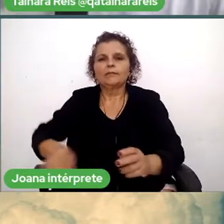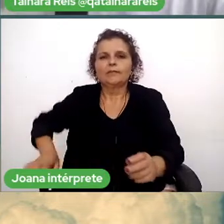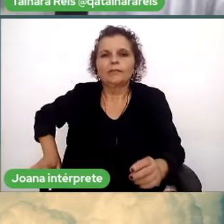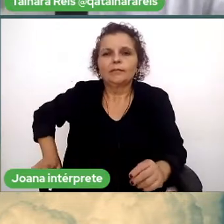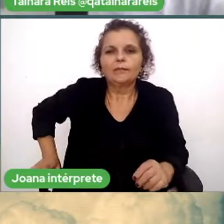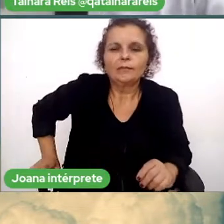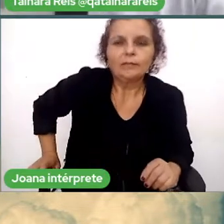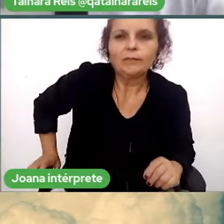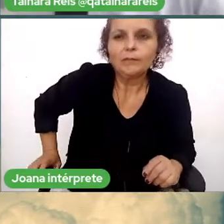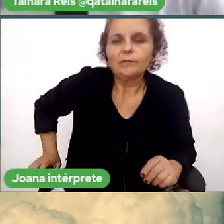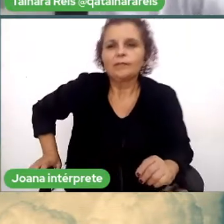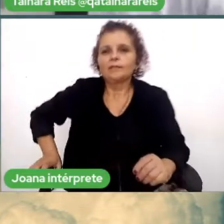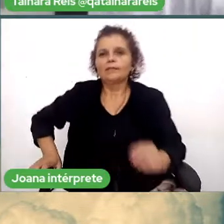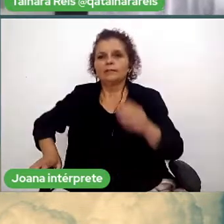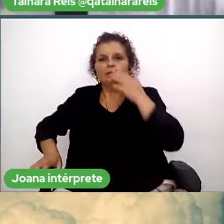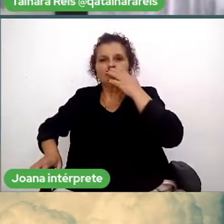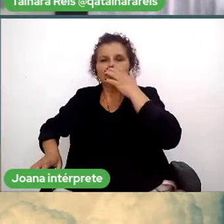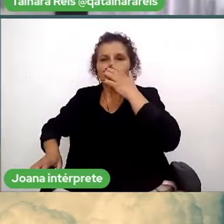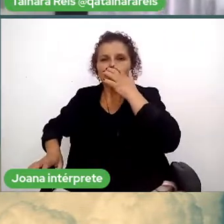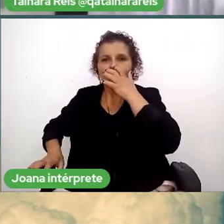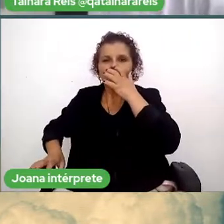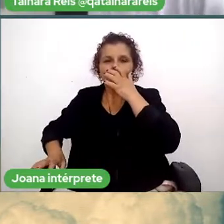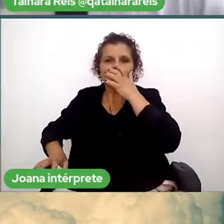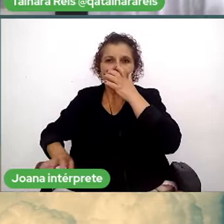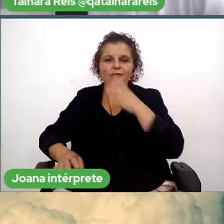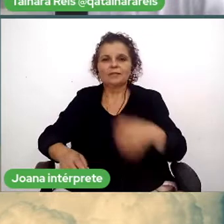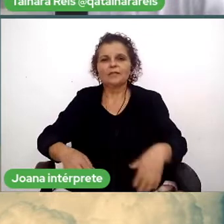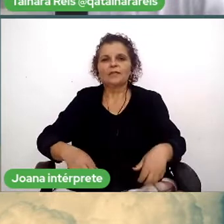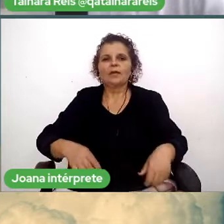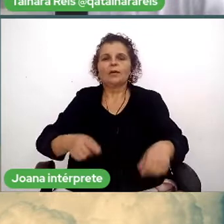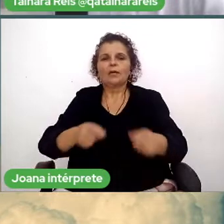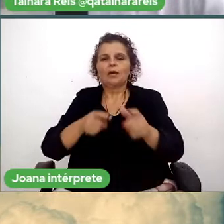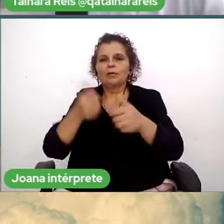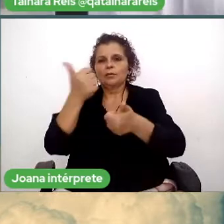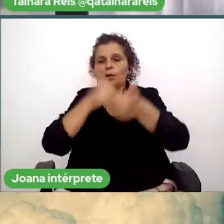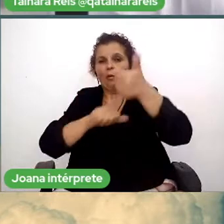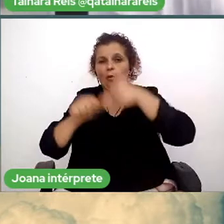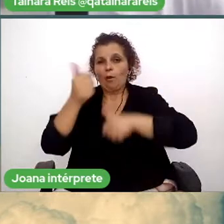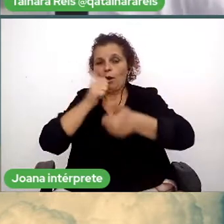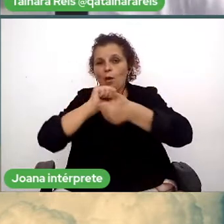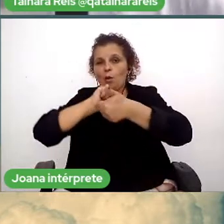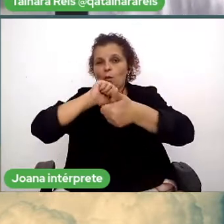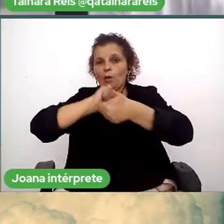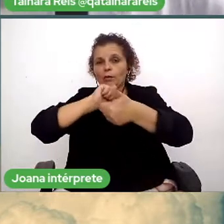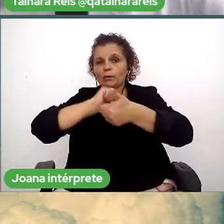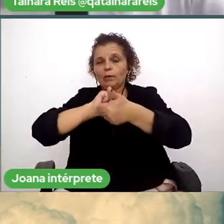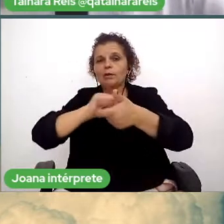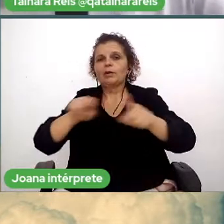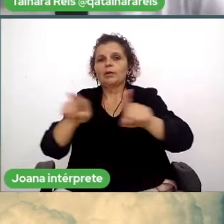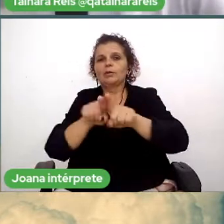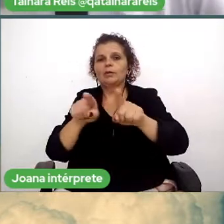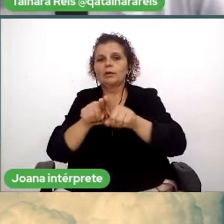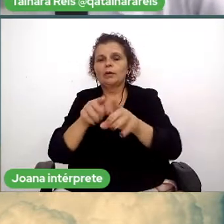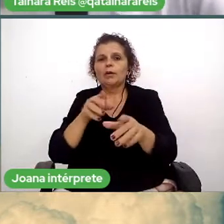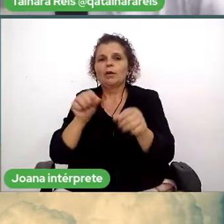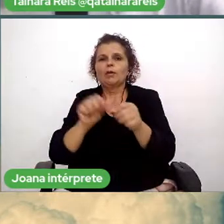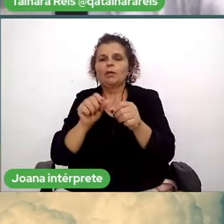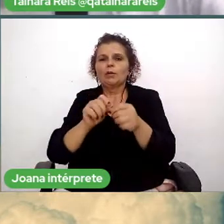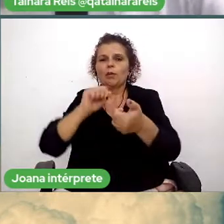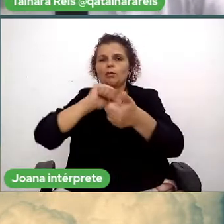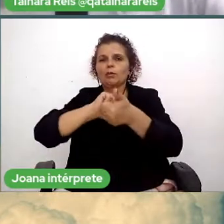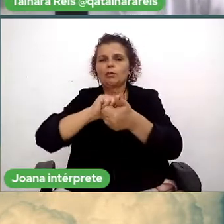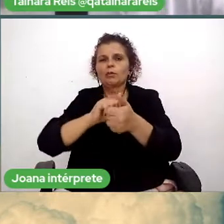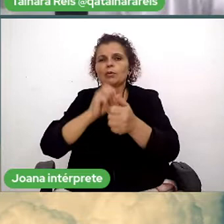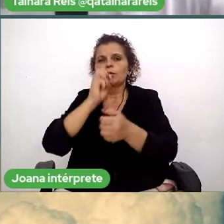Primeiramente, eu sou, né, como disse a Tainara Reis, eu sou consultora de qualidade. Eu também crio conteúdo sobre qualidade de software no